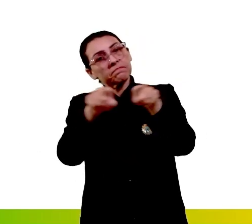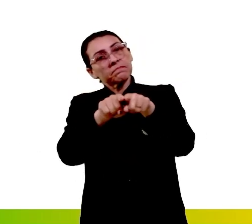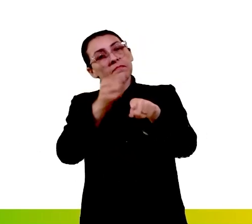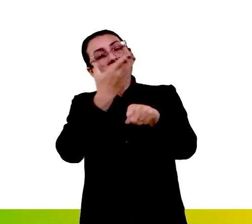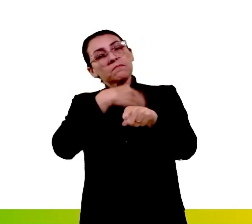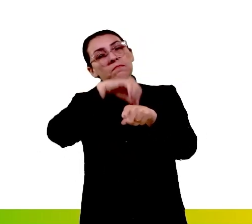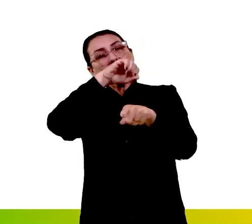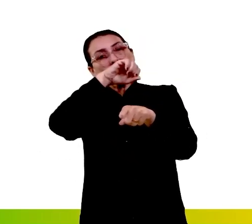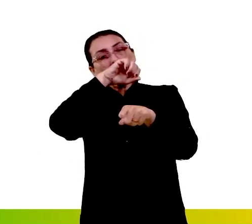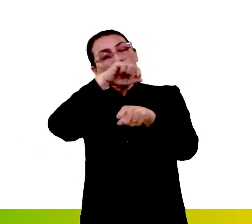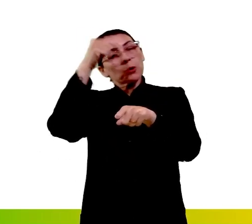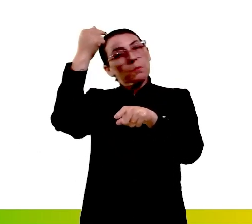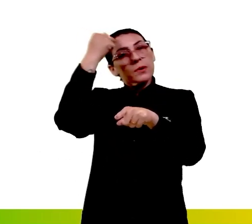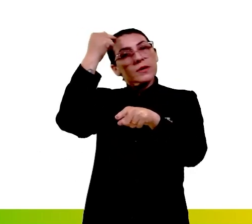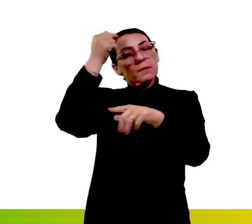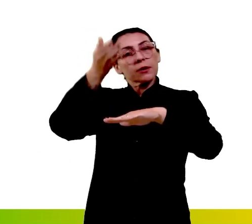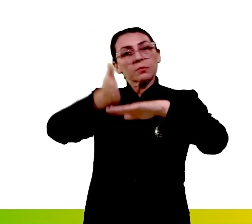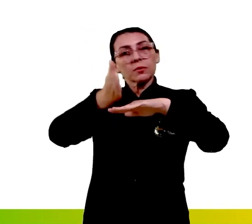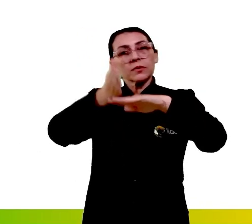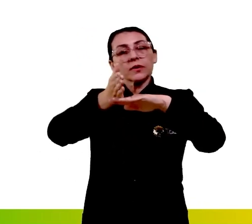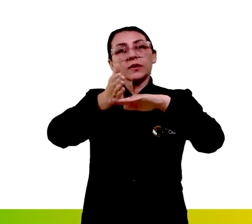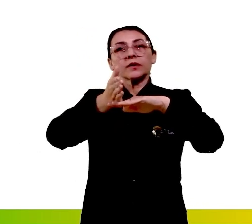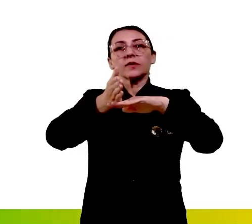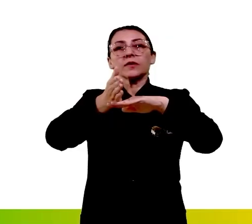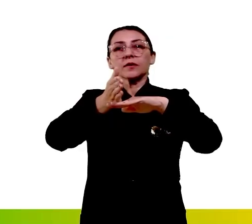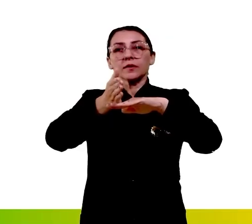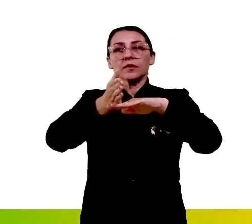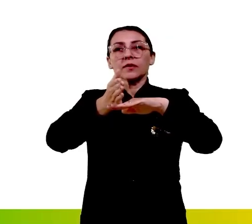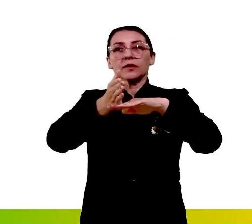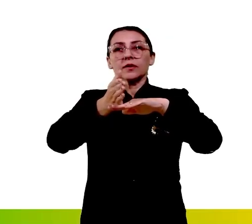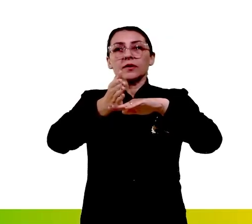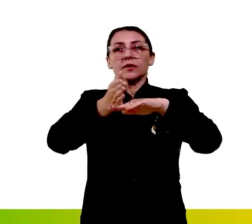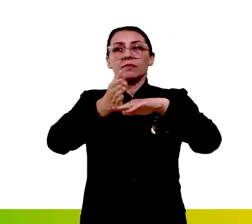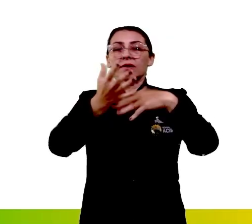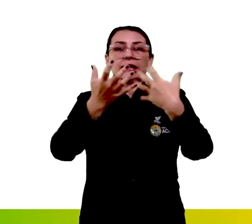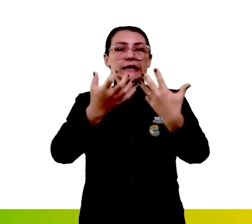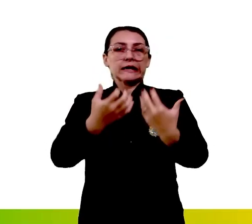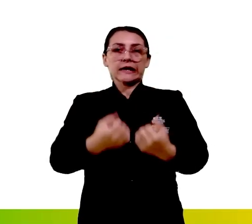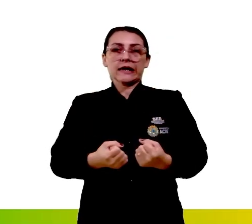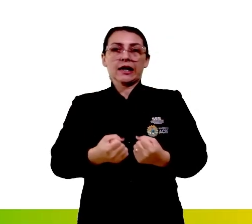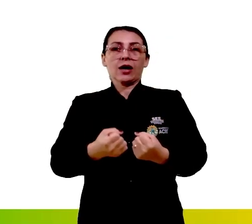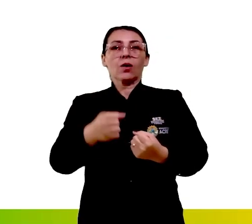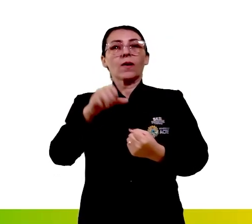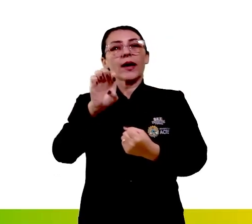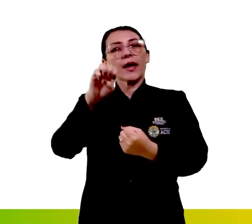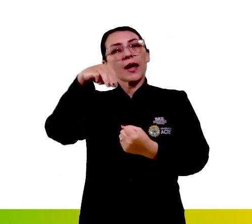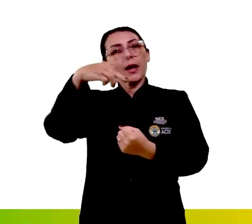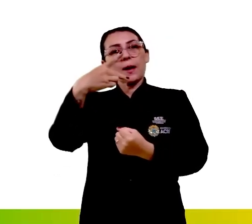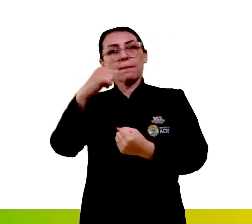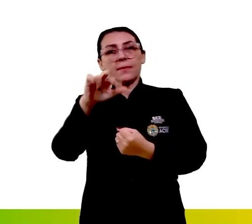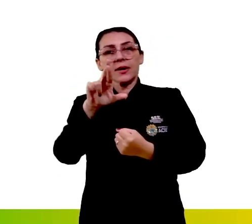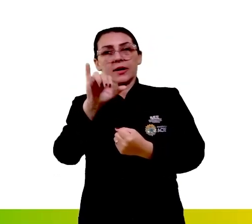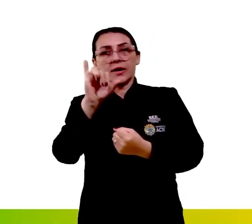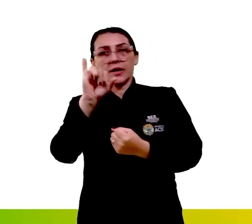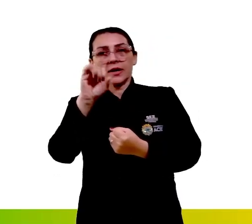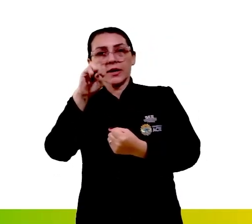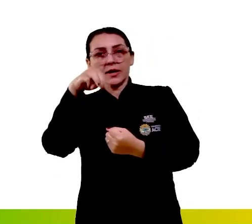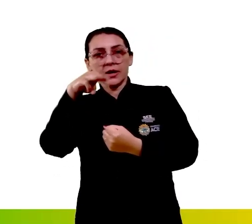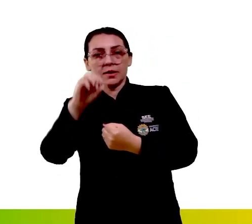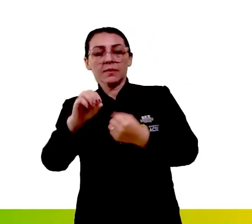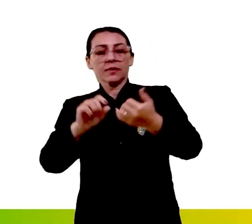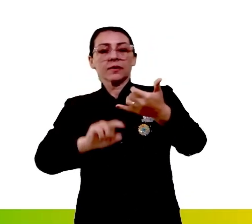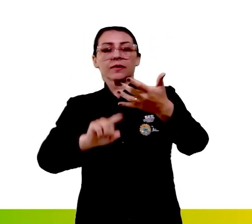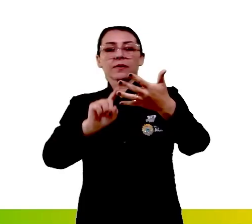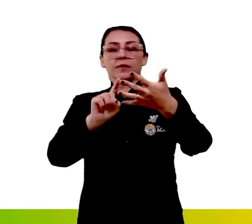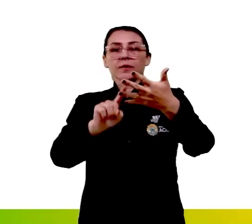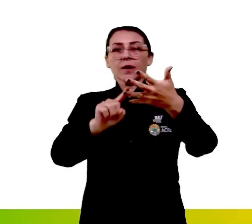do racionalismo moderno, que vai se contrapor ao empirismo. E aí nós temos a figura